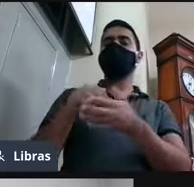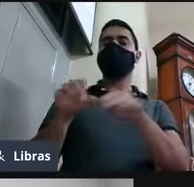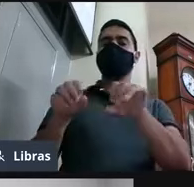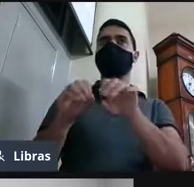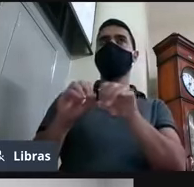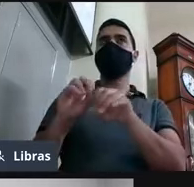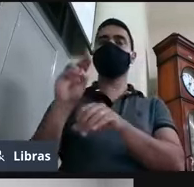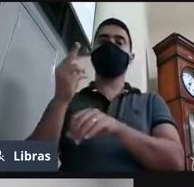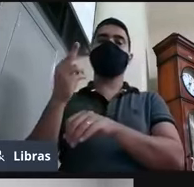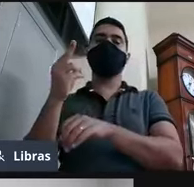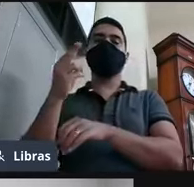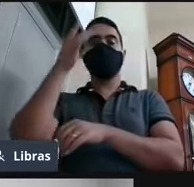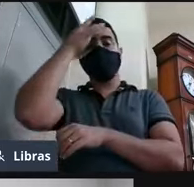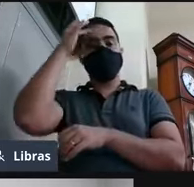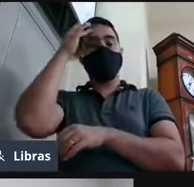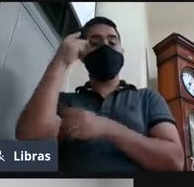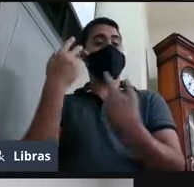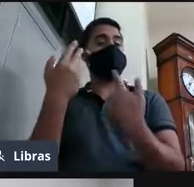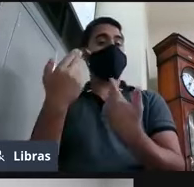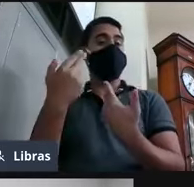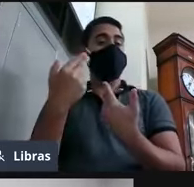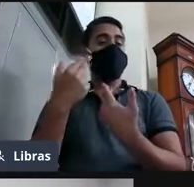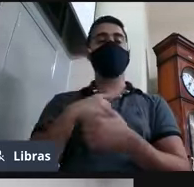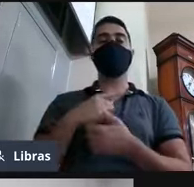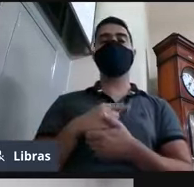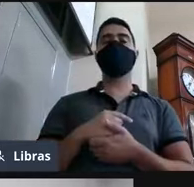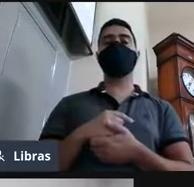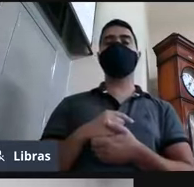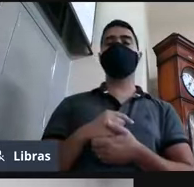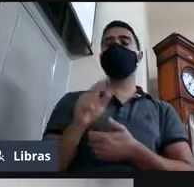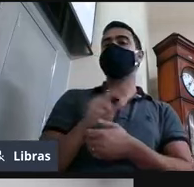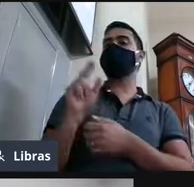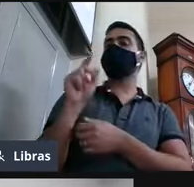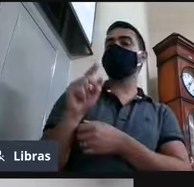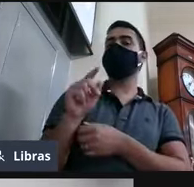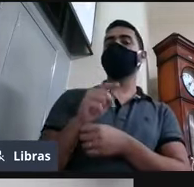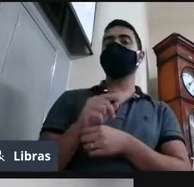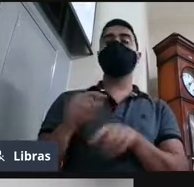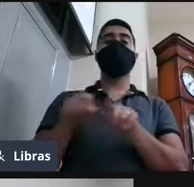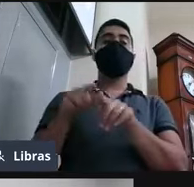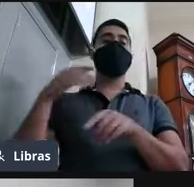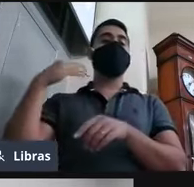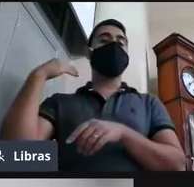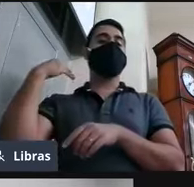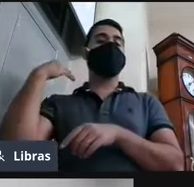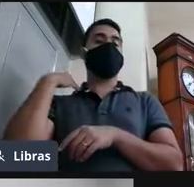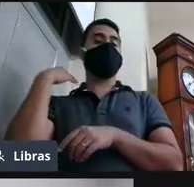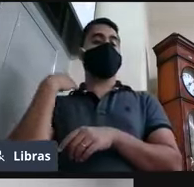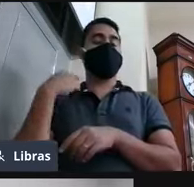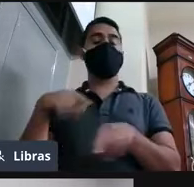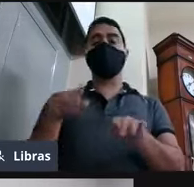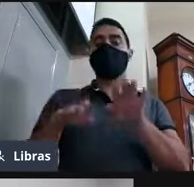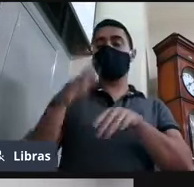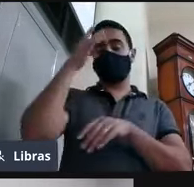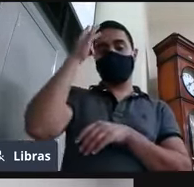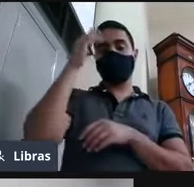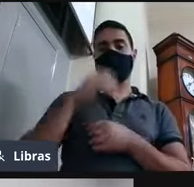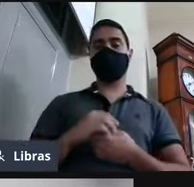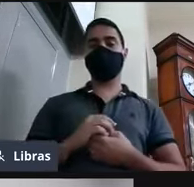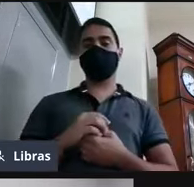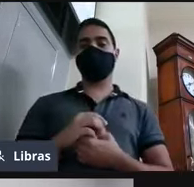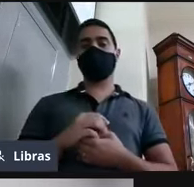ou dirigente de órgão equivalente, gestor dos recursos do fundo, na administração da conta bancária destinada à movimentação e gerenciamento.